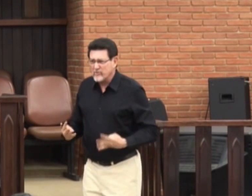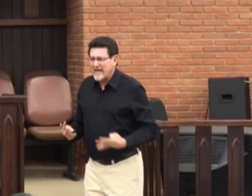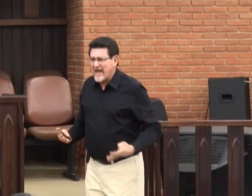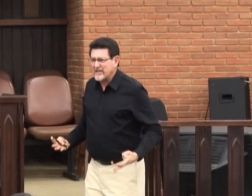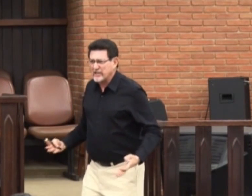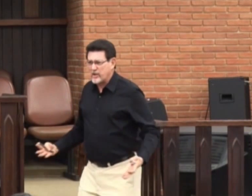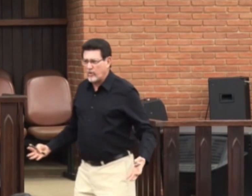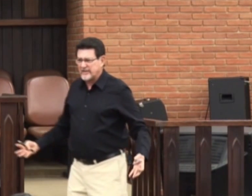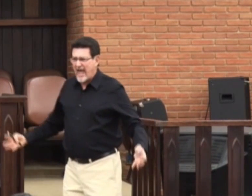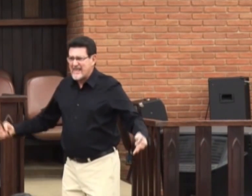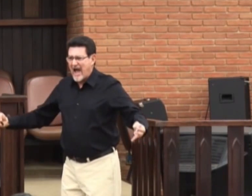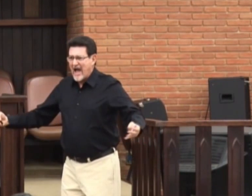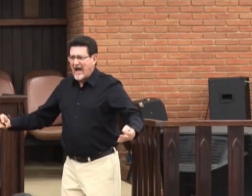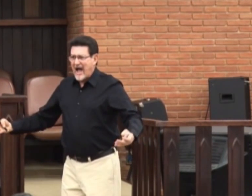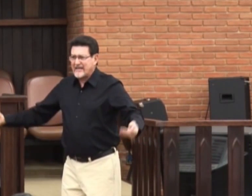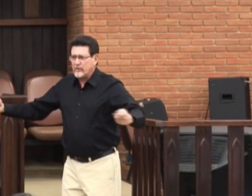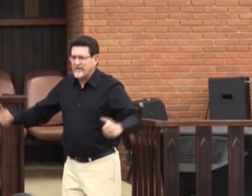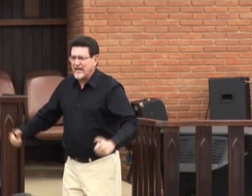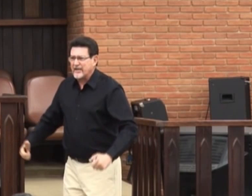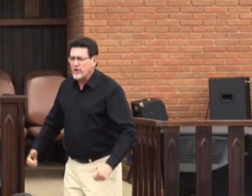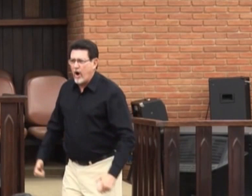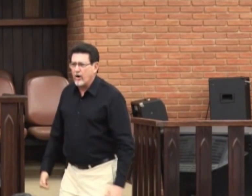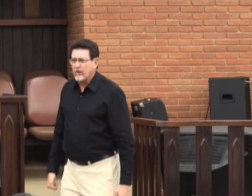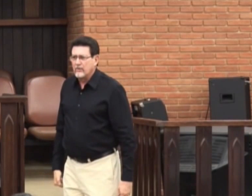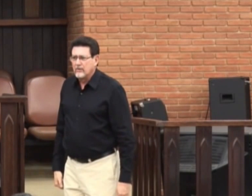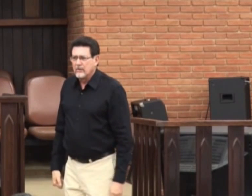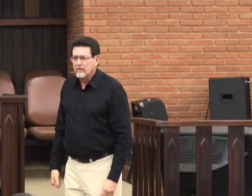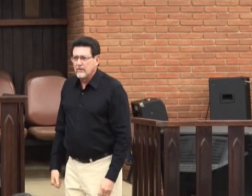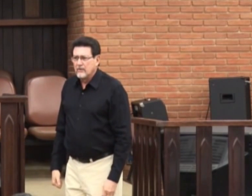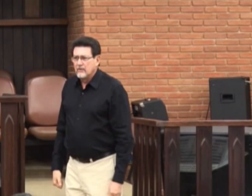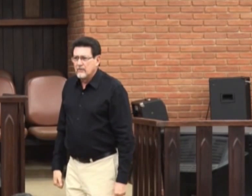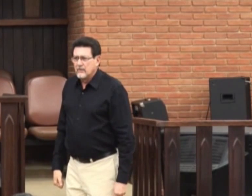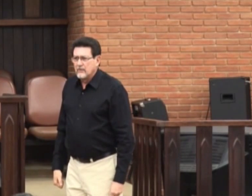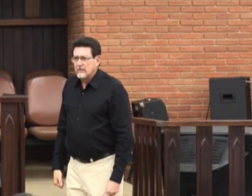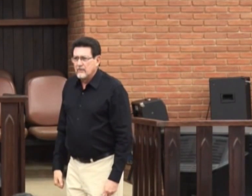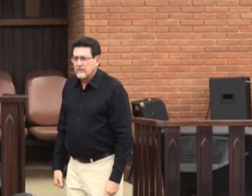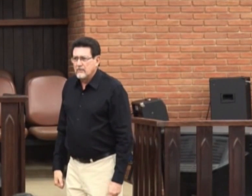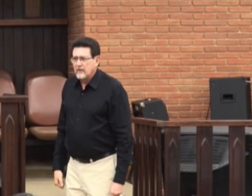Que Deus é esse que odeia aquilo que ele criou?